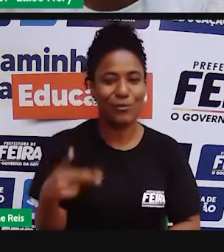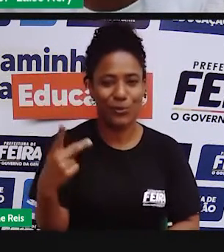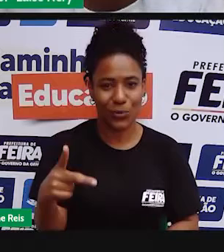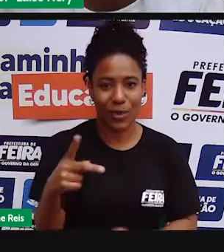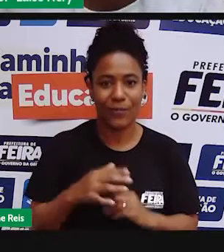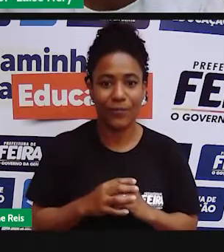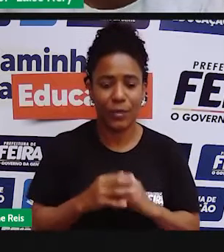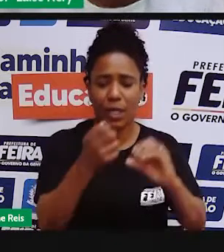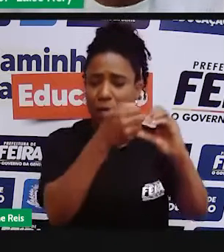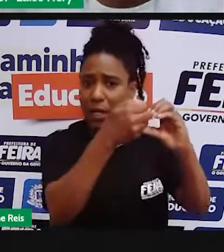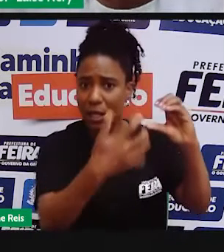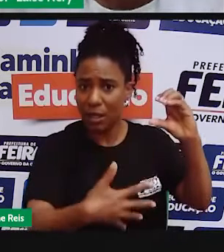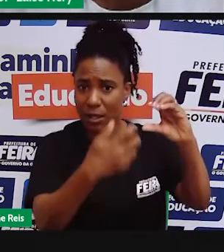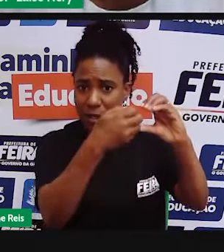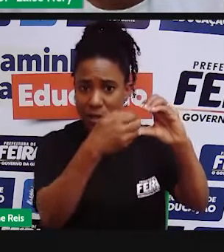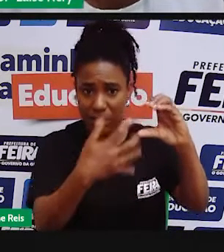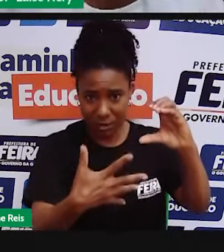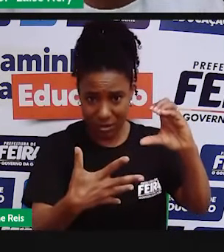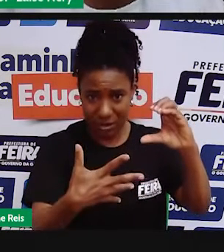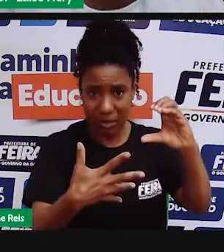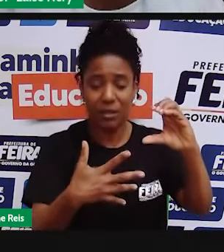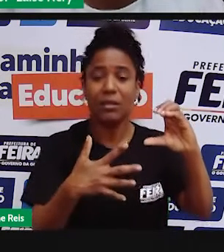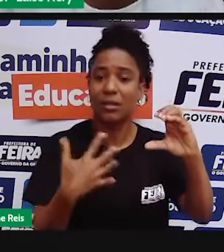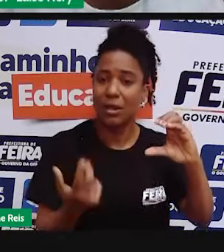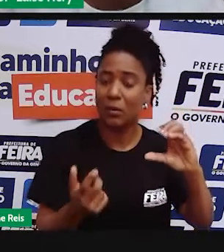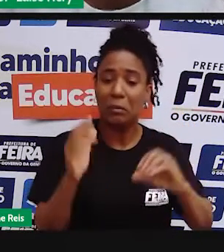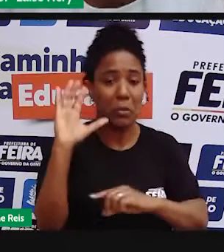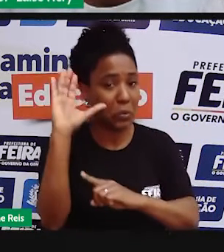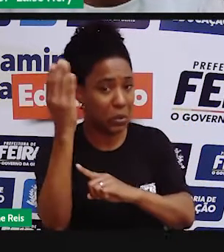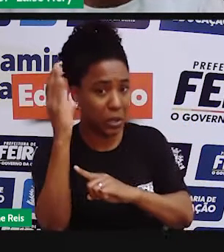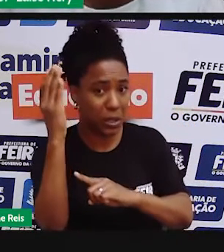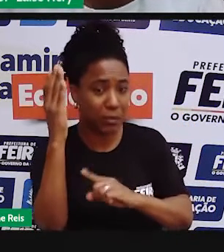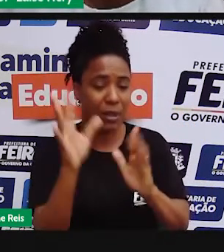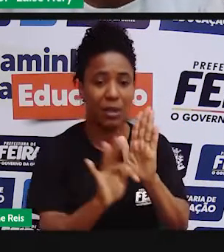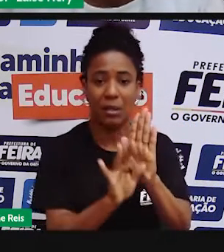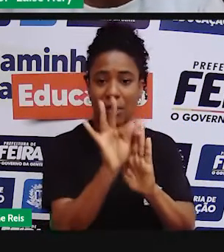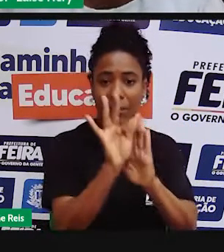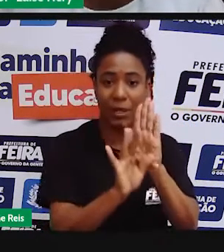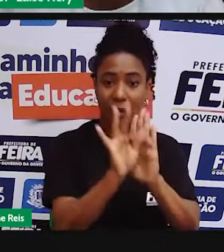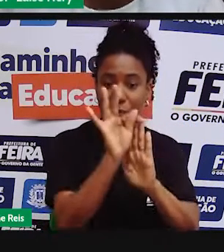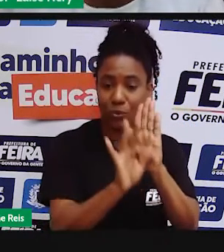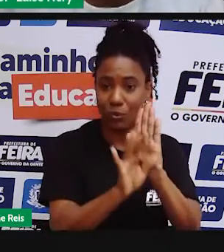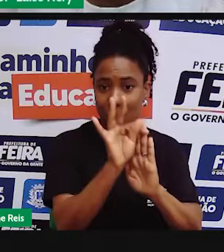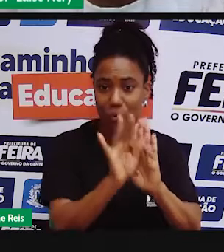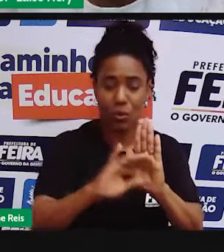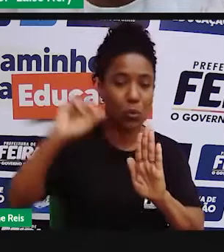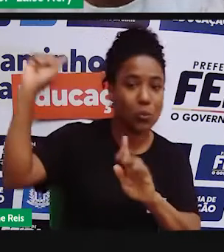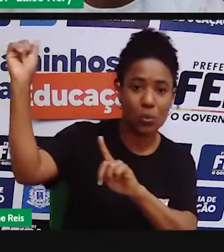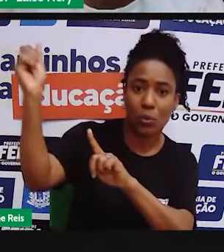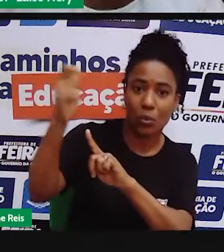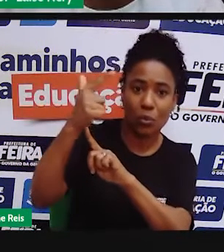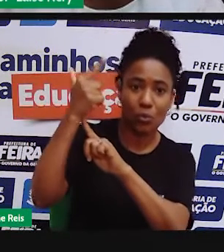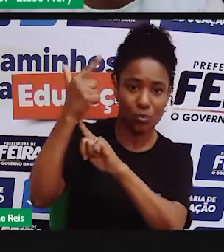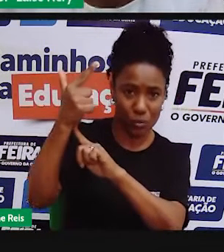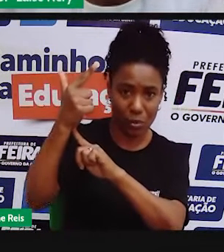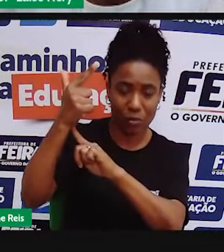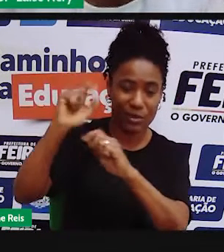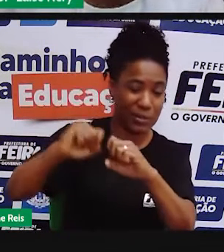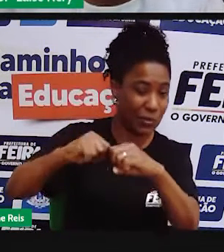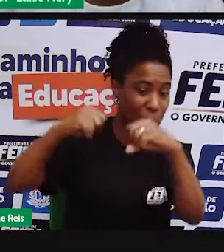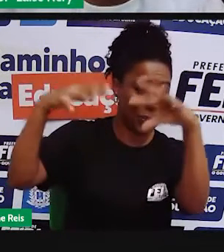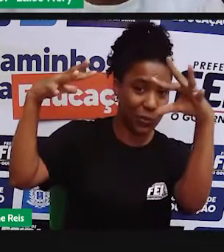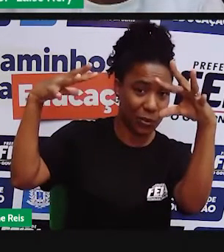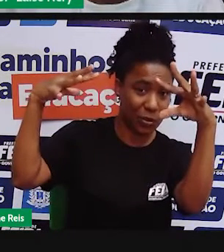Essas características são determinadas por fatores como o clima, a temperatura, a manutenção do sol